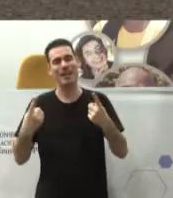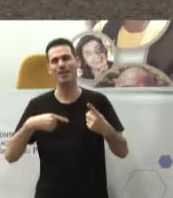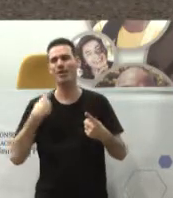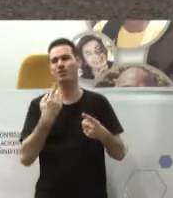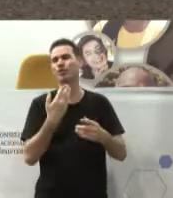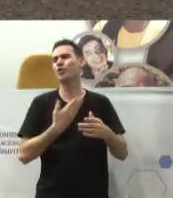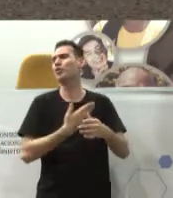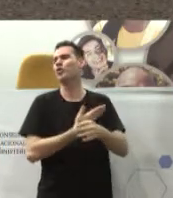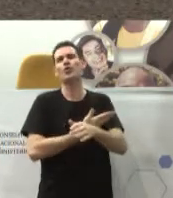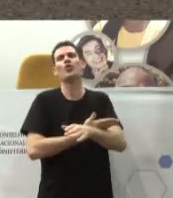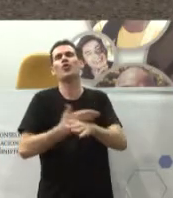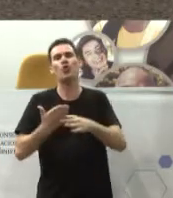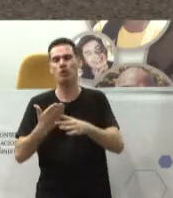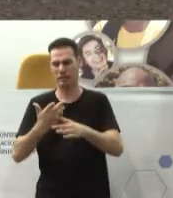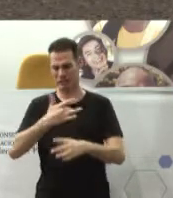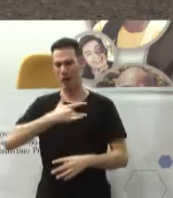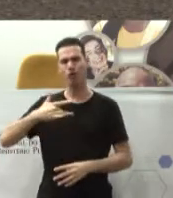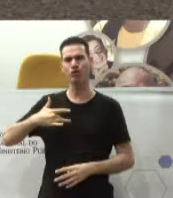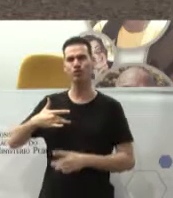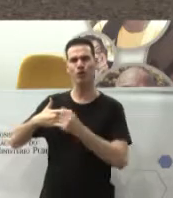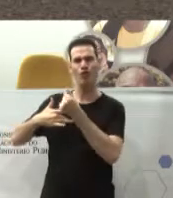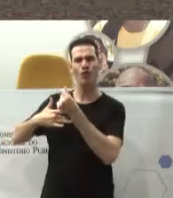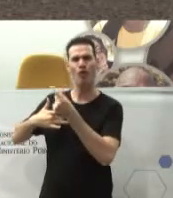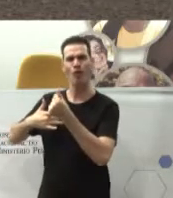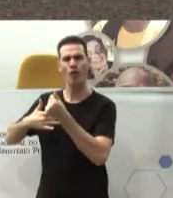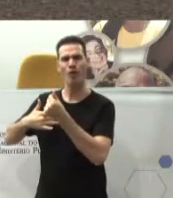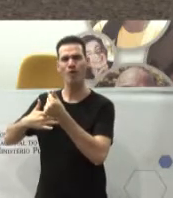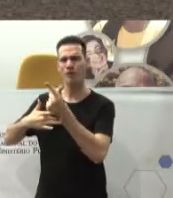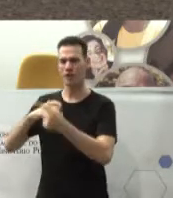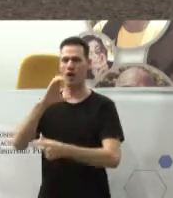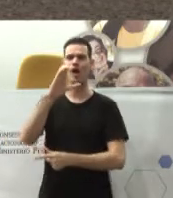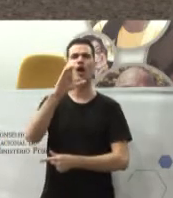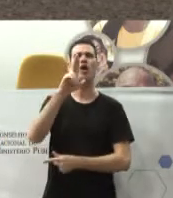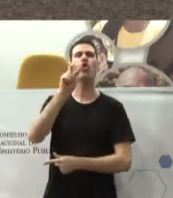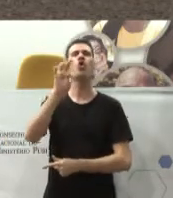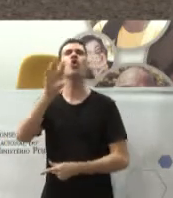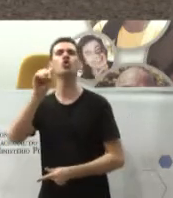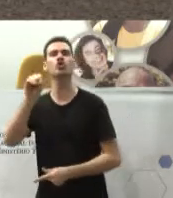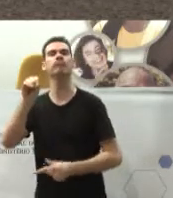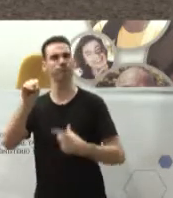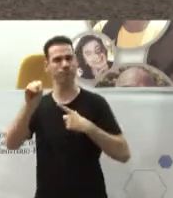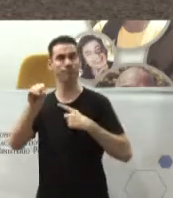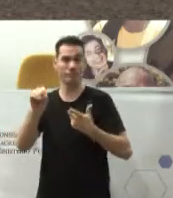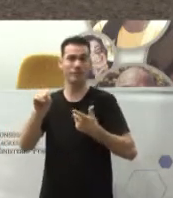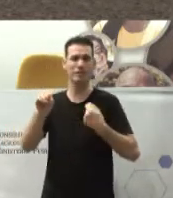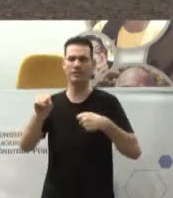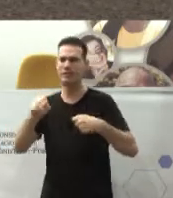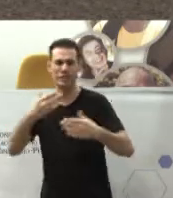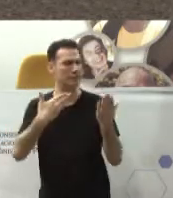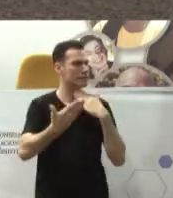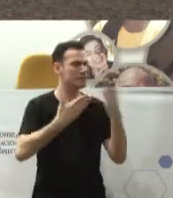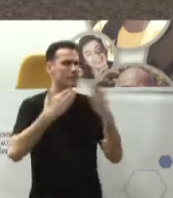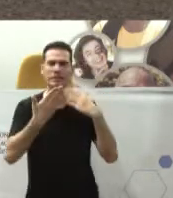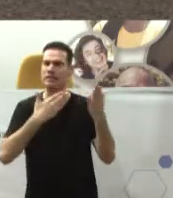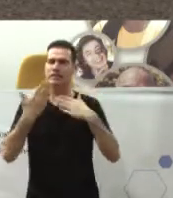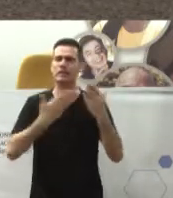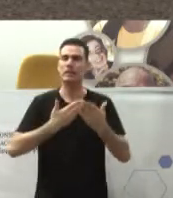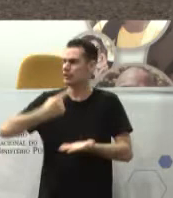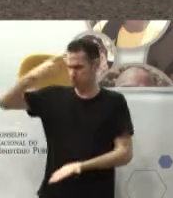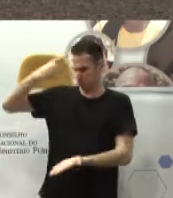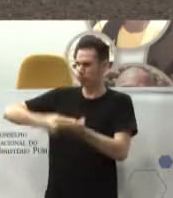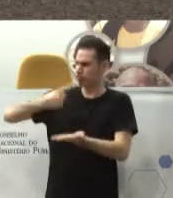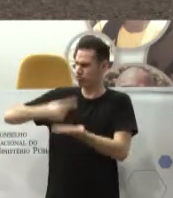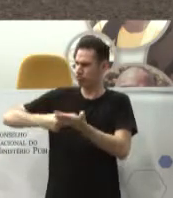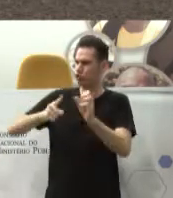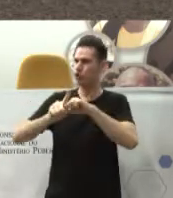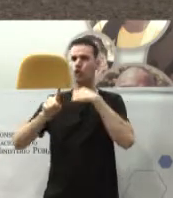falar, saúde não tem preço. E o custo? Essa discussão, enquanto nós não fizermos um pacto social,